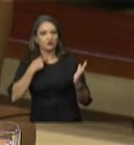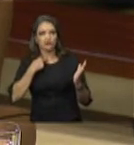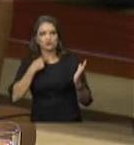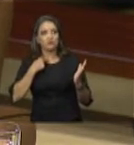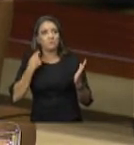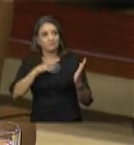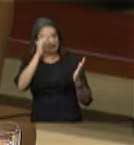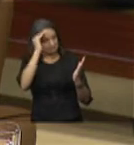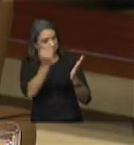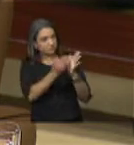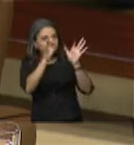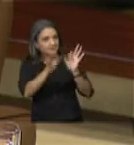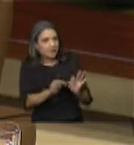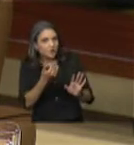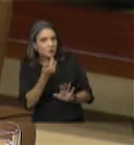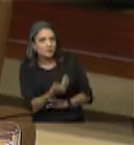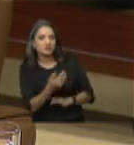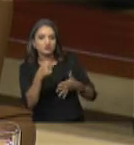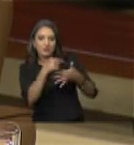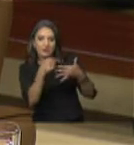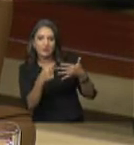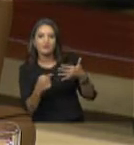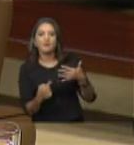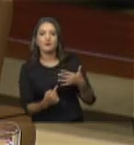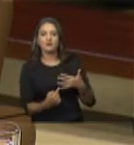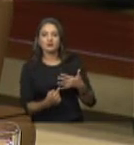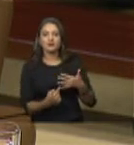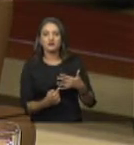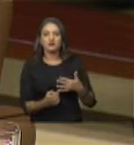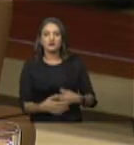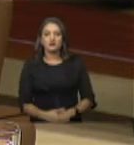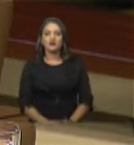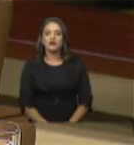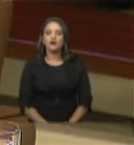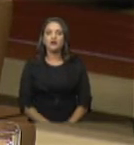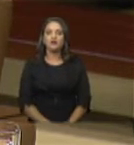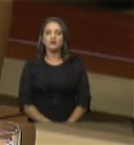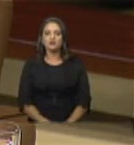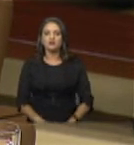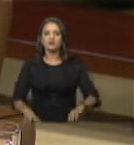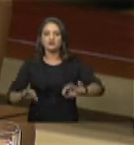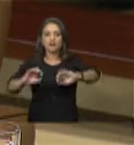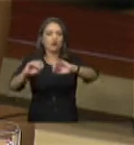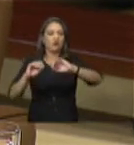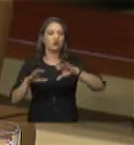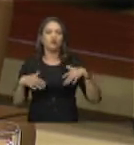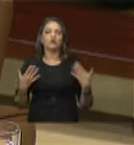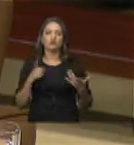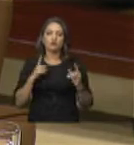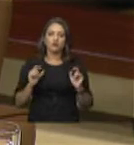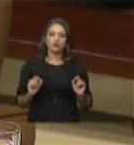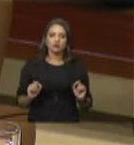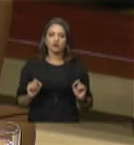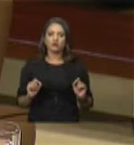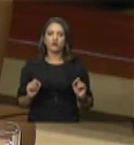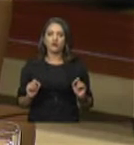hipoteticamente se pedido veste que está até a este ponto poderia por economia processual chegar